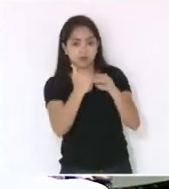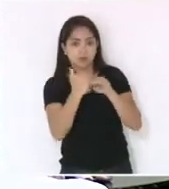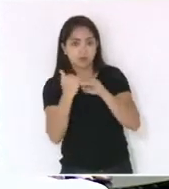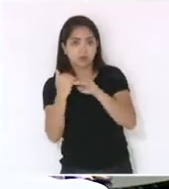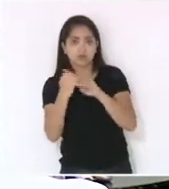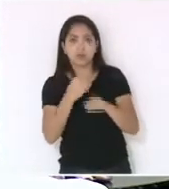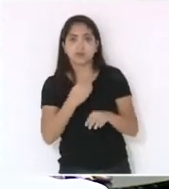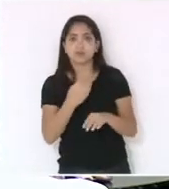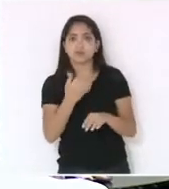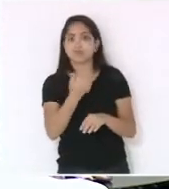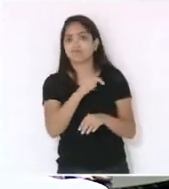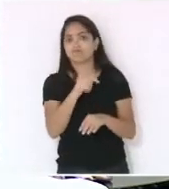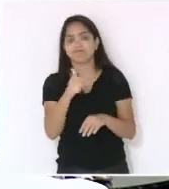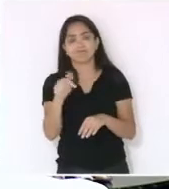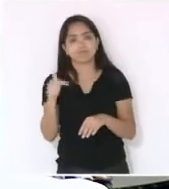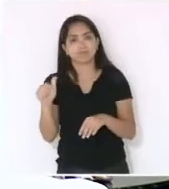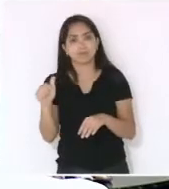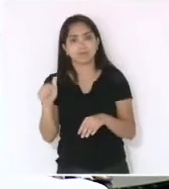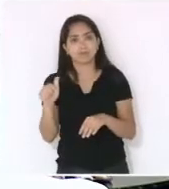em nossa sociedade.